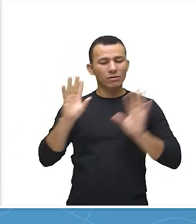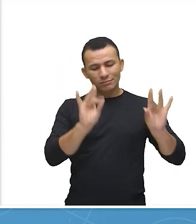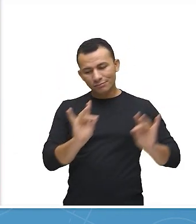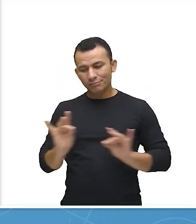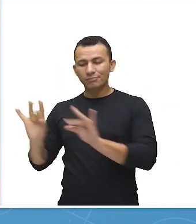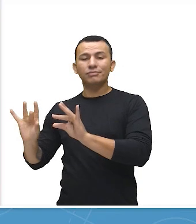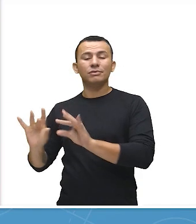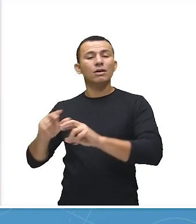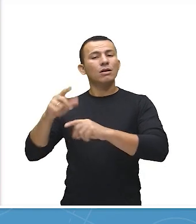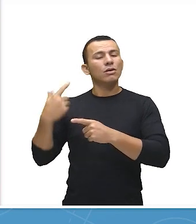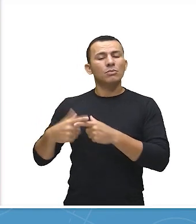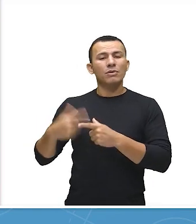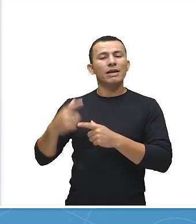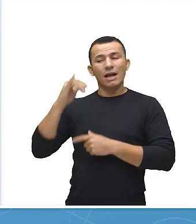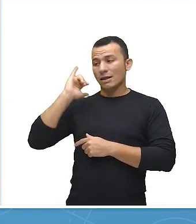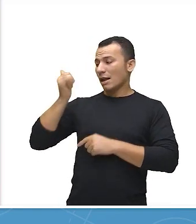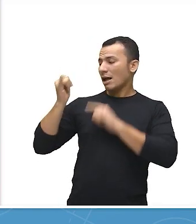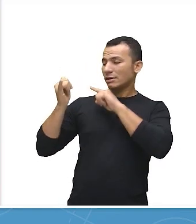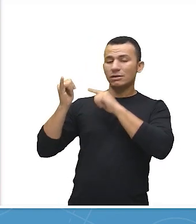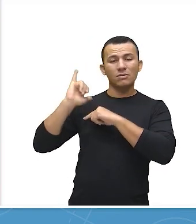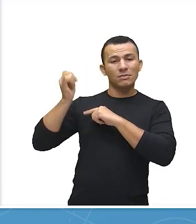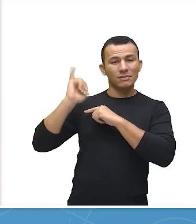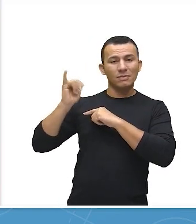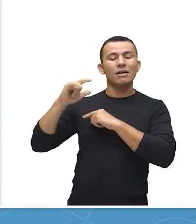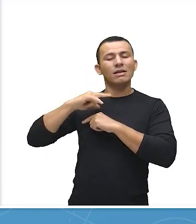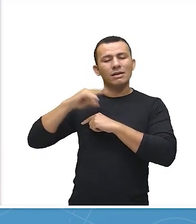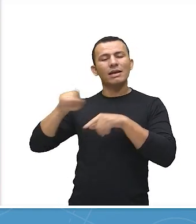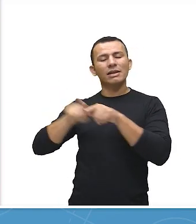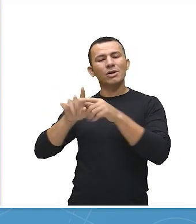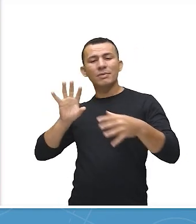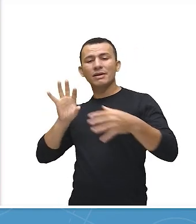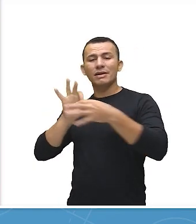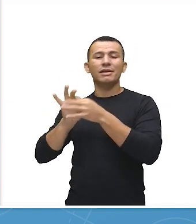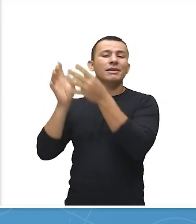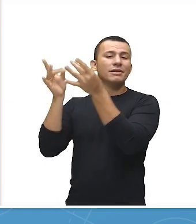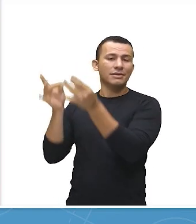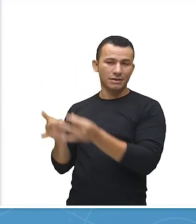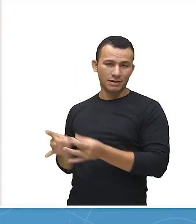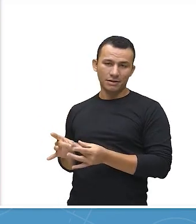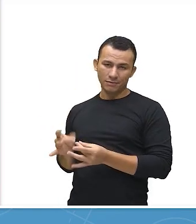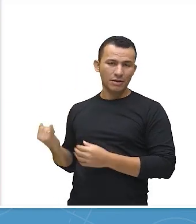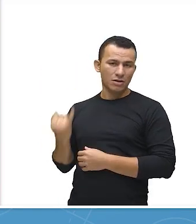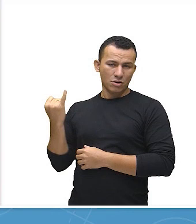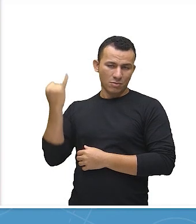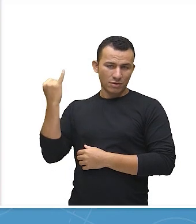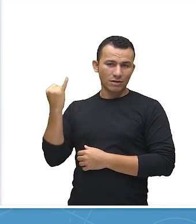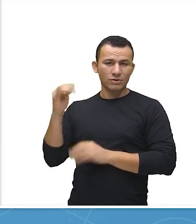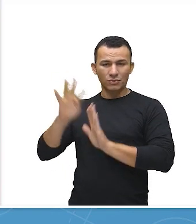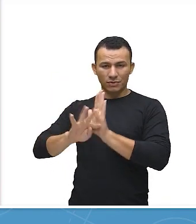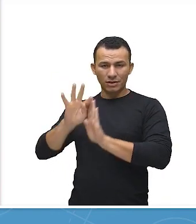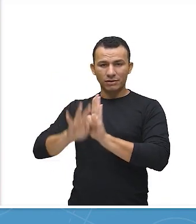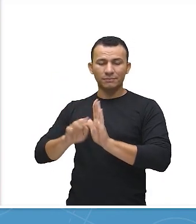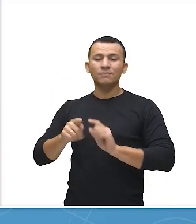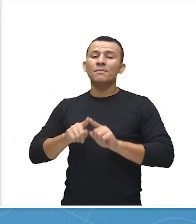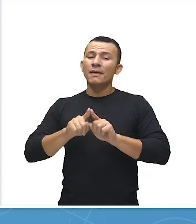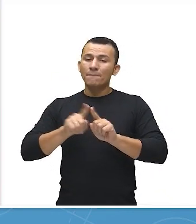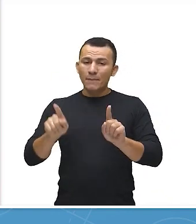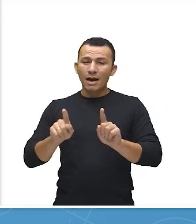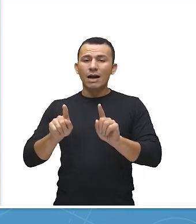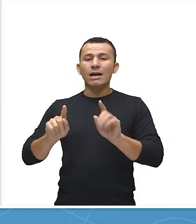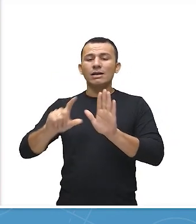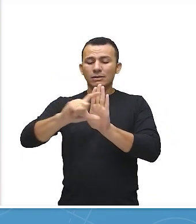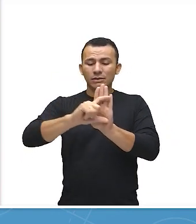ela vai ter também partes descritivas, né? Porque é importante no texto narrativo. Porém, esse trecho que eu